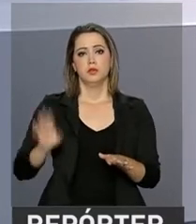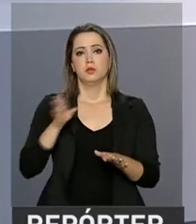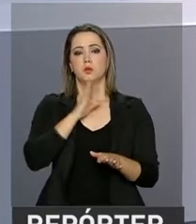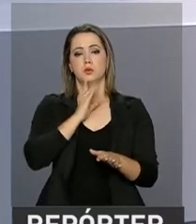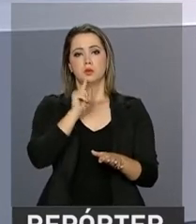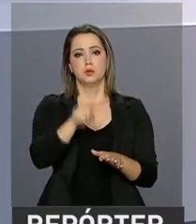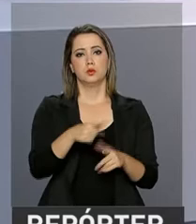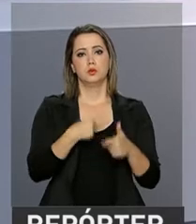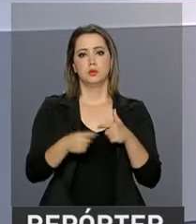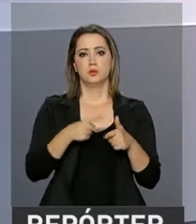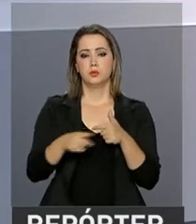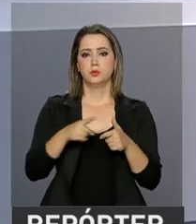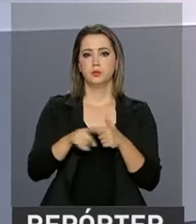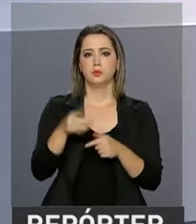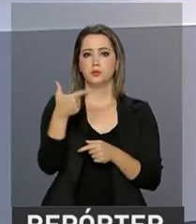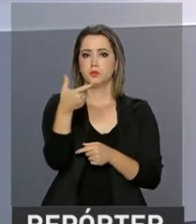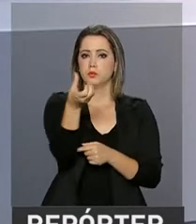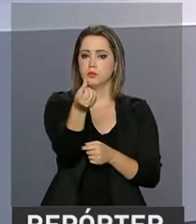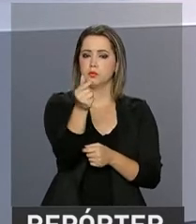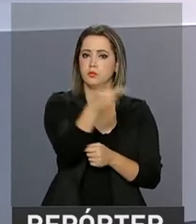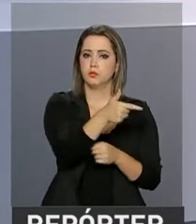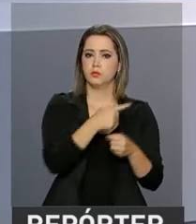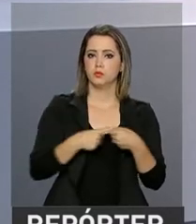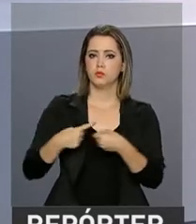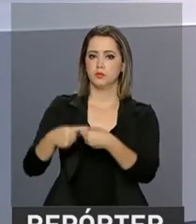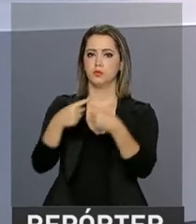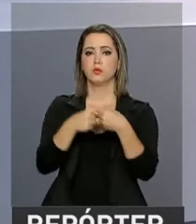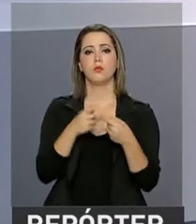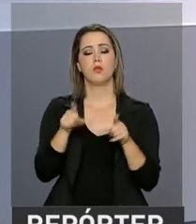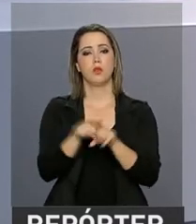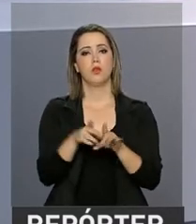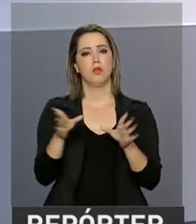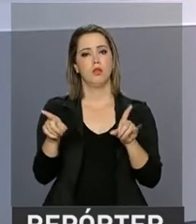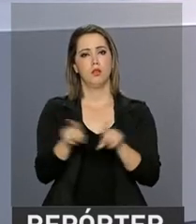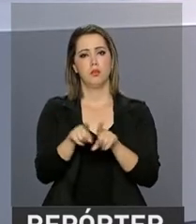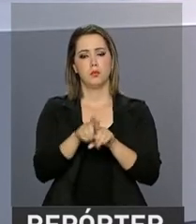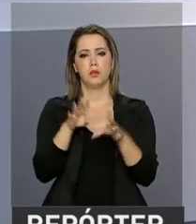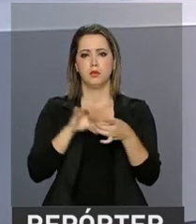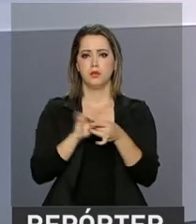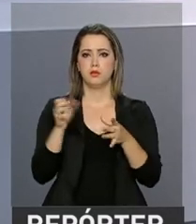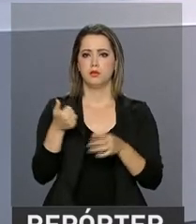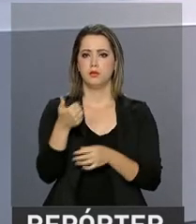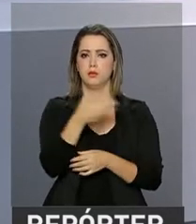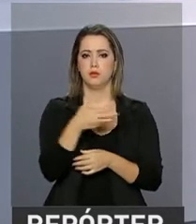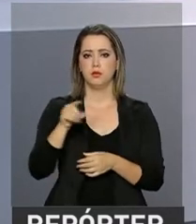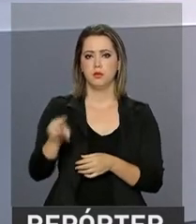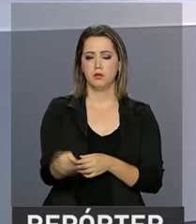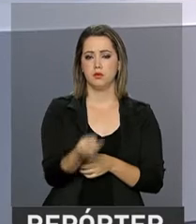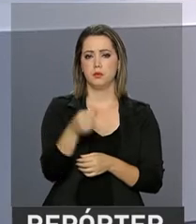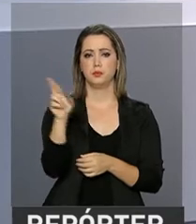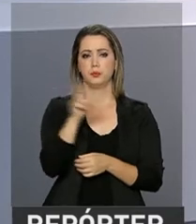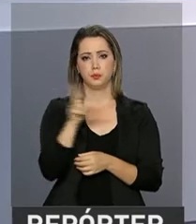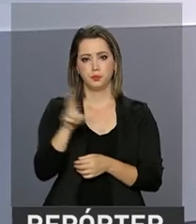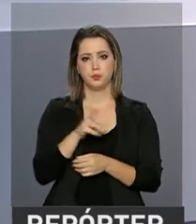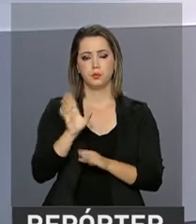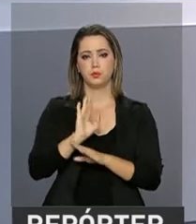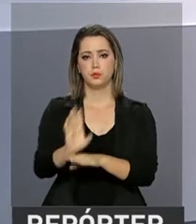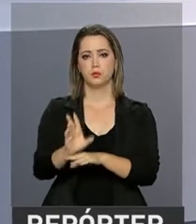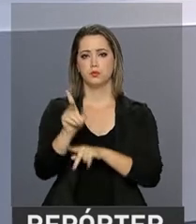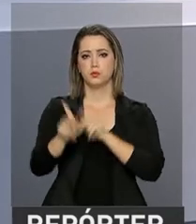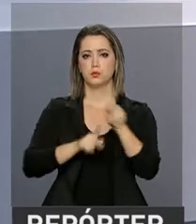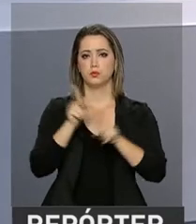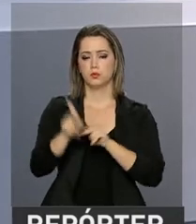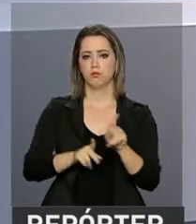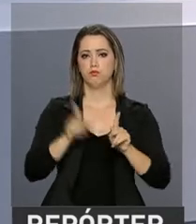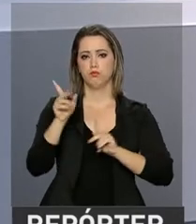em outros 26 municípios alagoanos. Também foram liberados 13 milhões de reais para socorrer a população